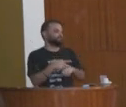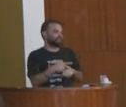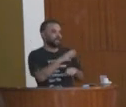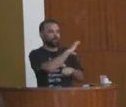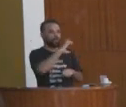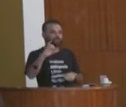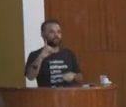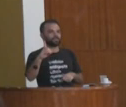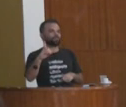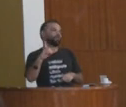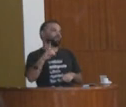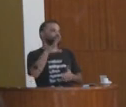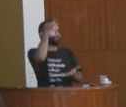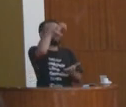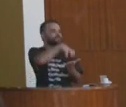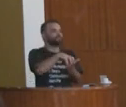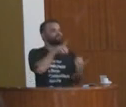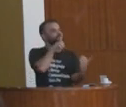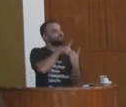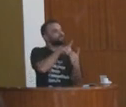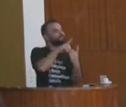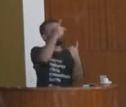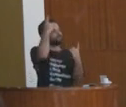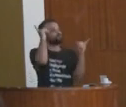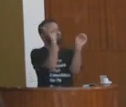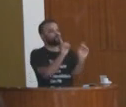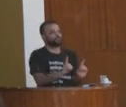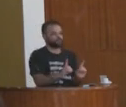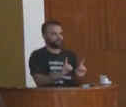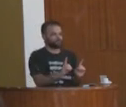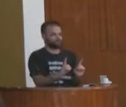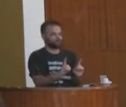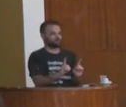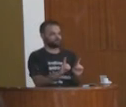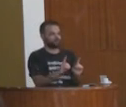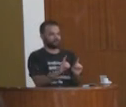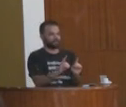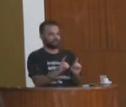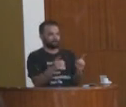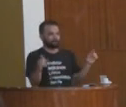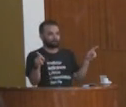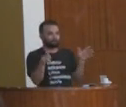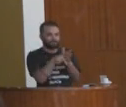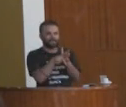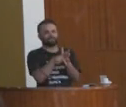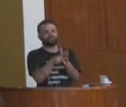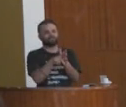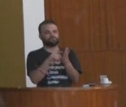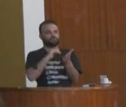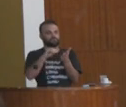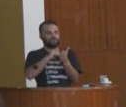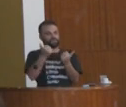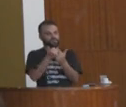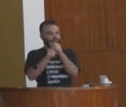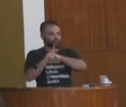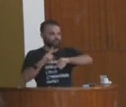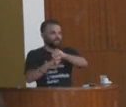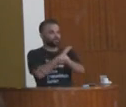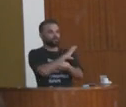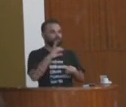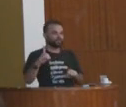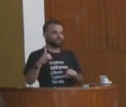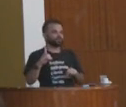Centro de Atendimento à Pessoa com Deficiência da Secretaria Municipal de Ação Comunitária e coordenadora da Seção de